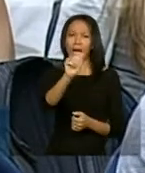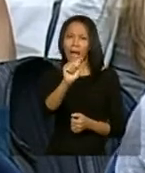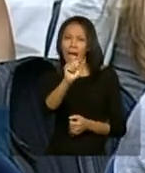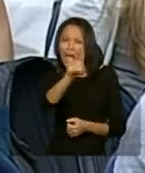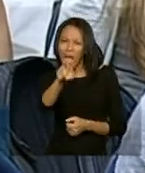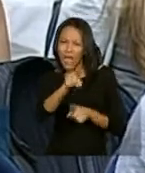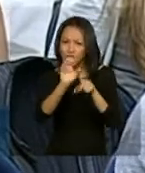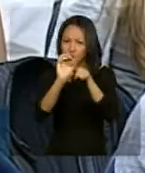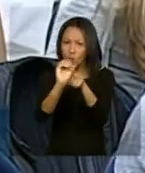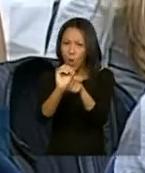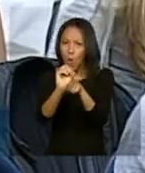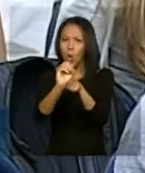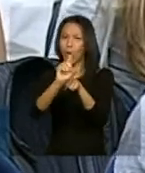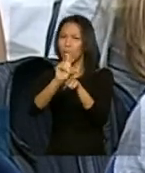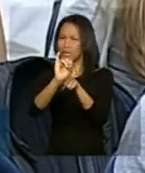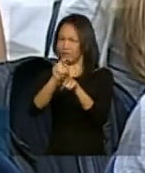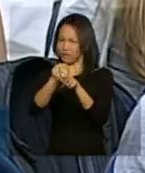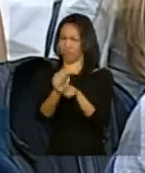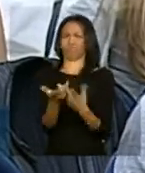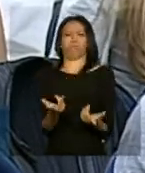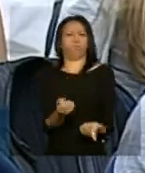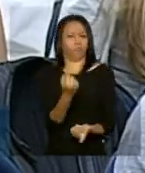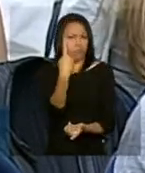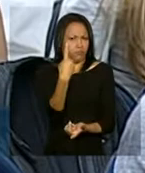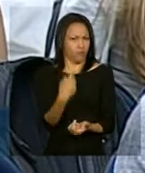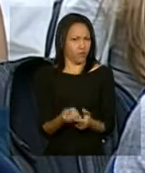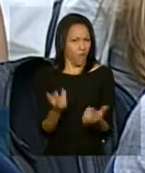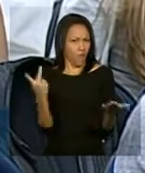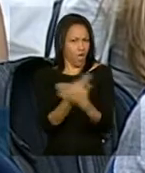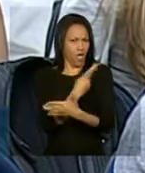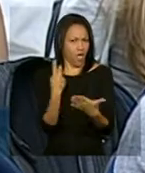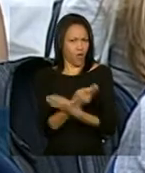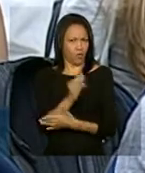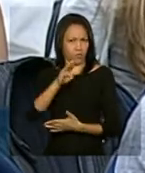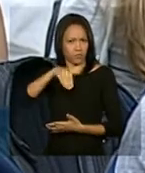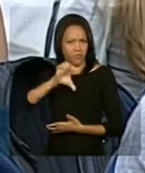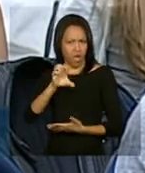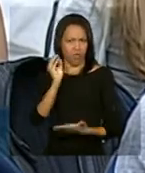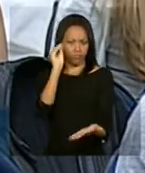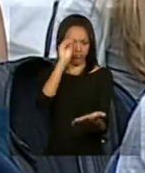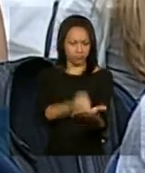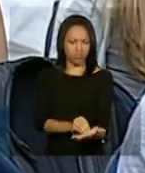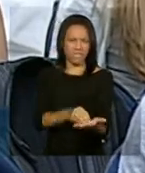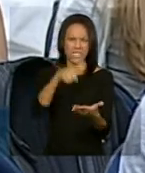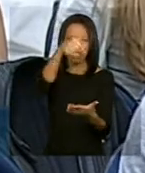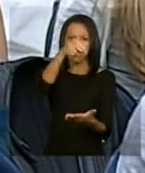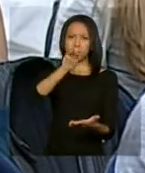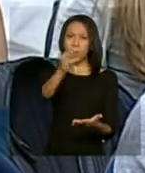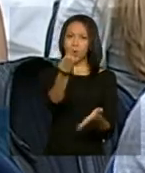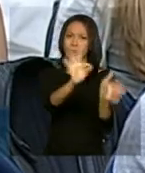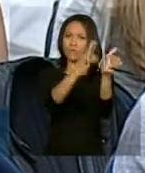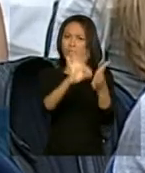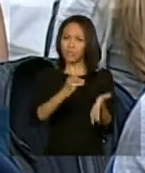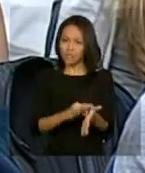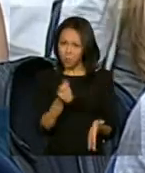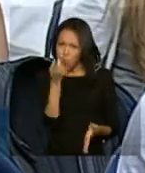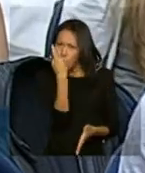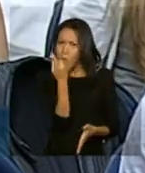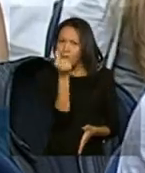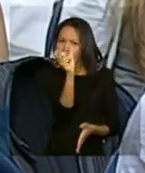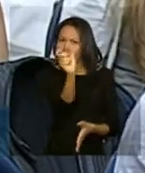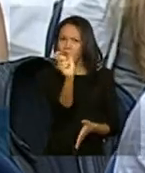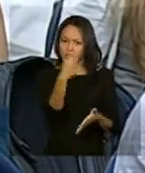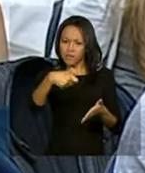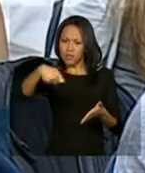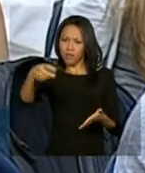é um mau exemplo do Ministério da Educação colocar numa prova para 7 milhões de inscritos uma palavra